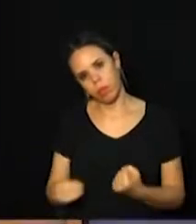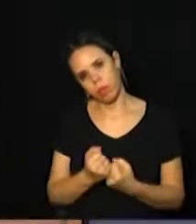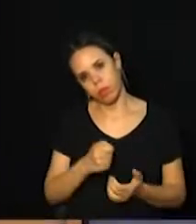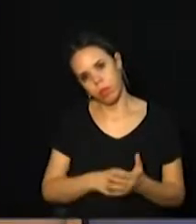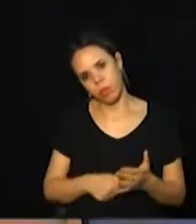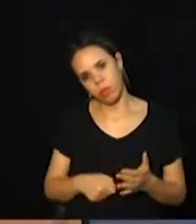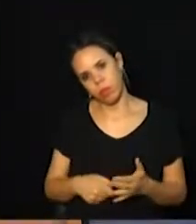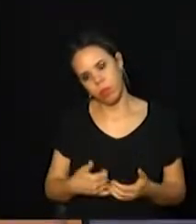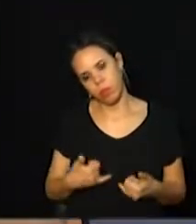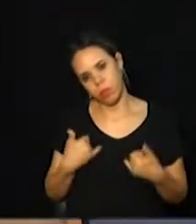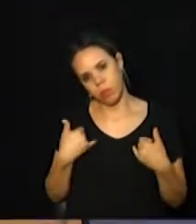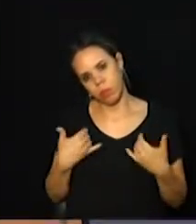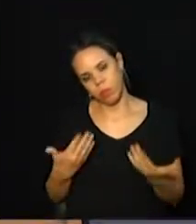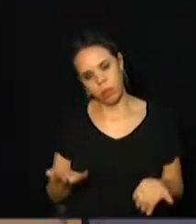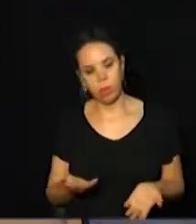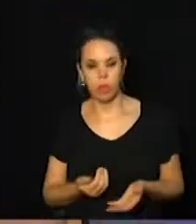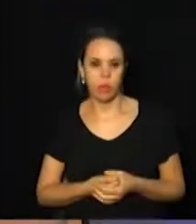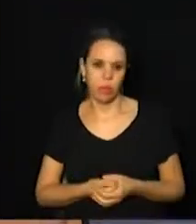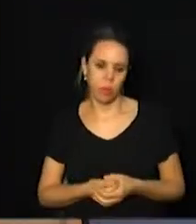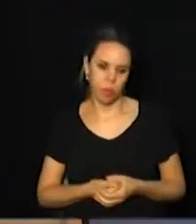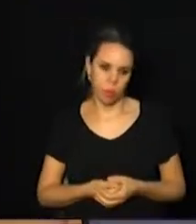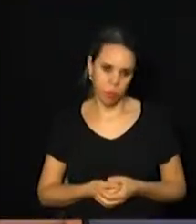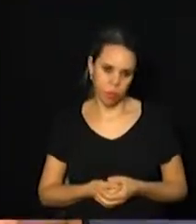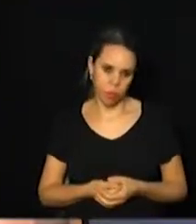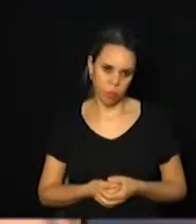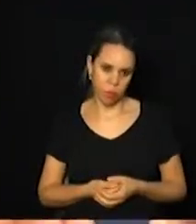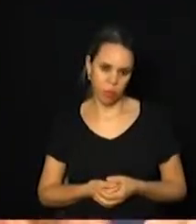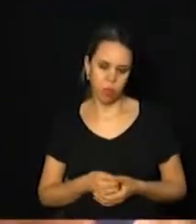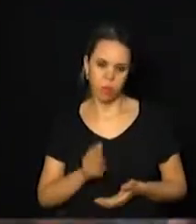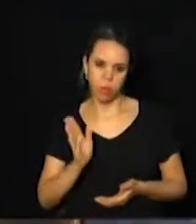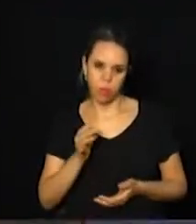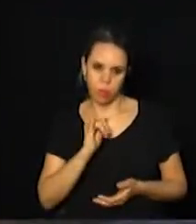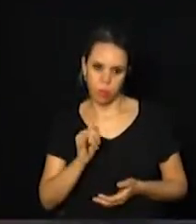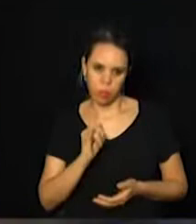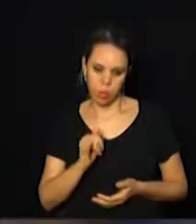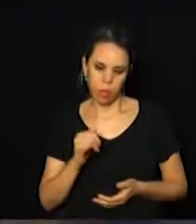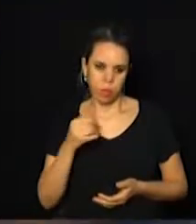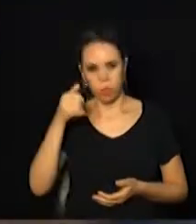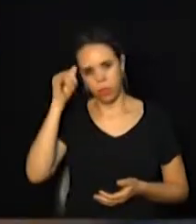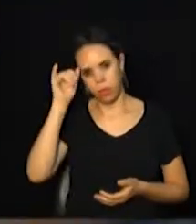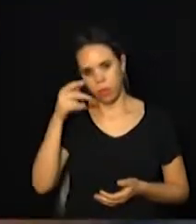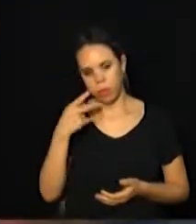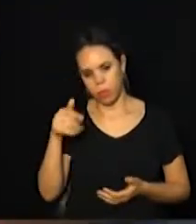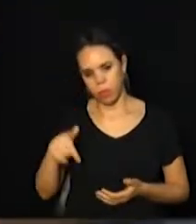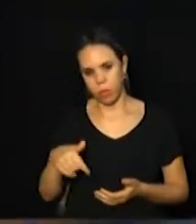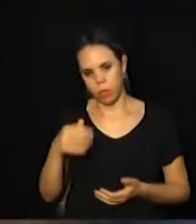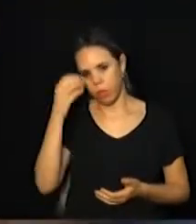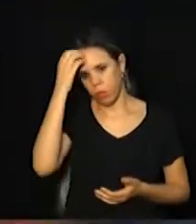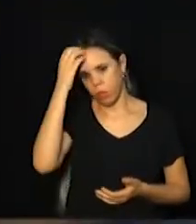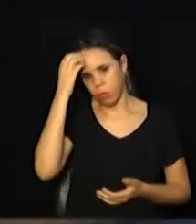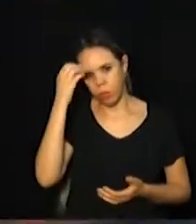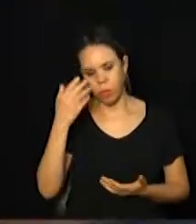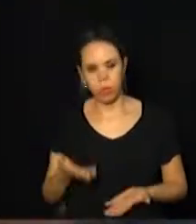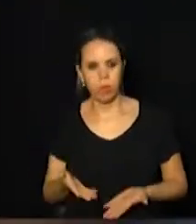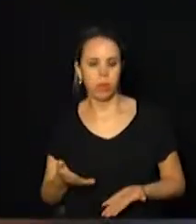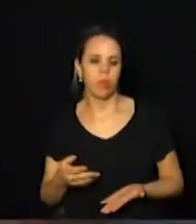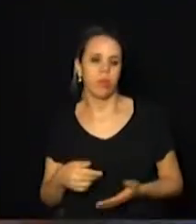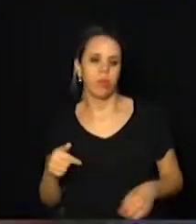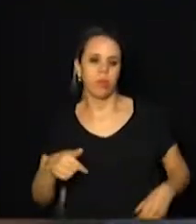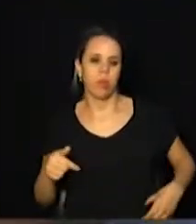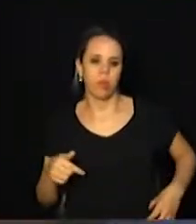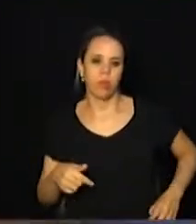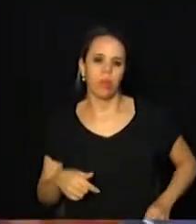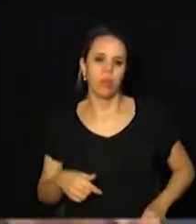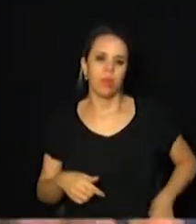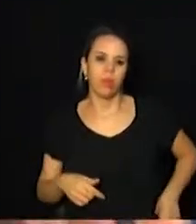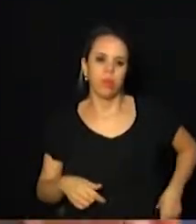luta então é um orgulho para nós conforme já foi dito aqui pelo Paulo essa esse Parlamento